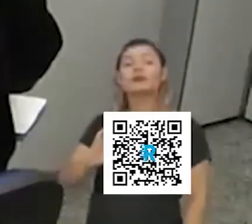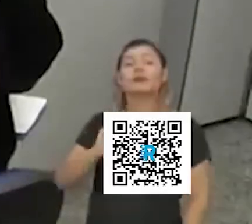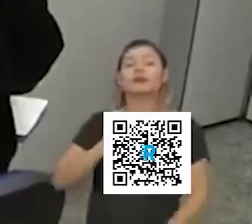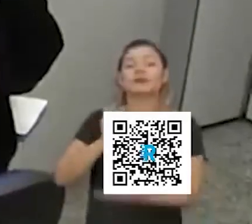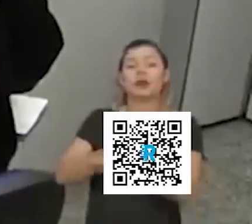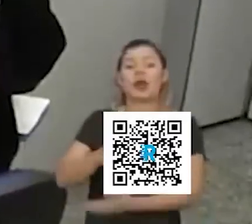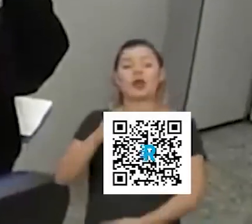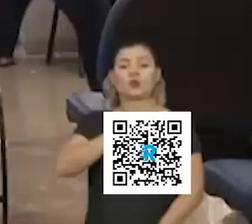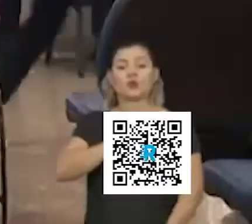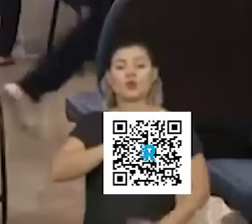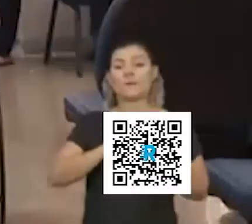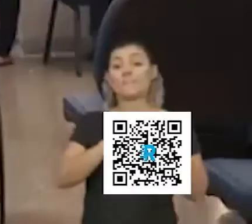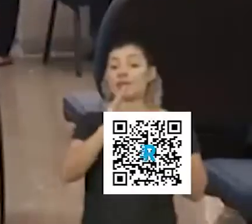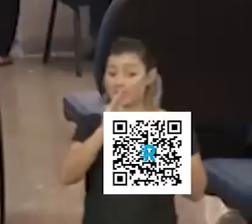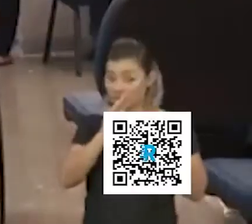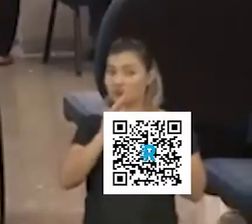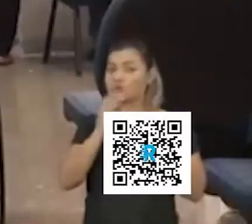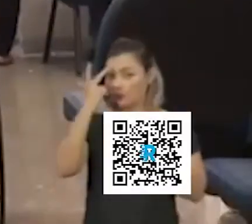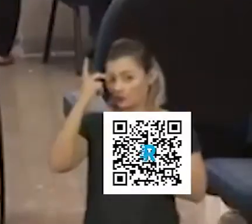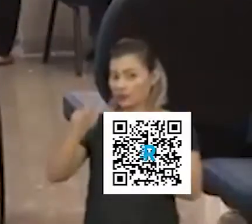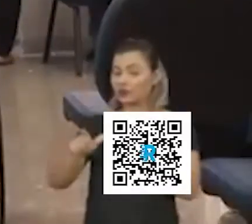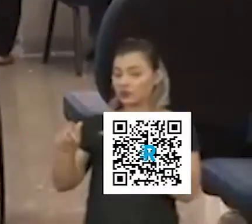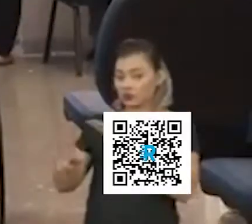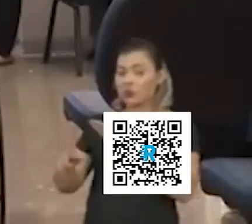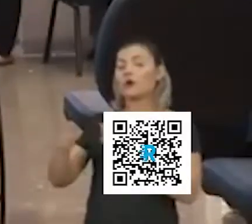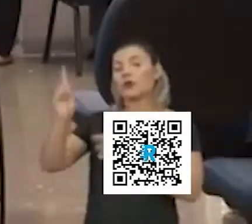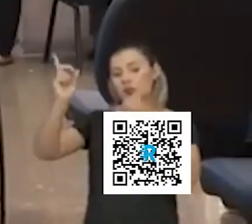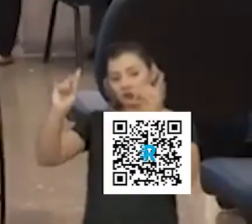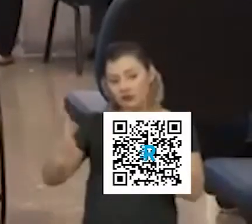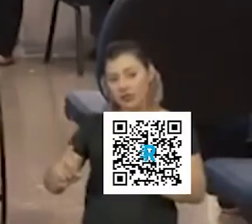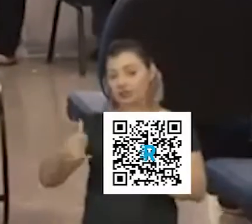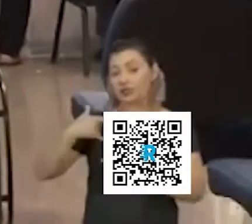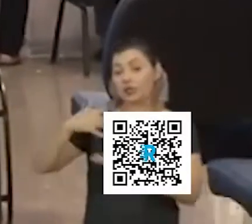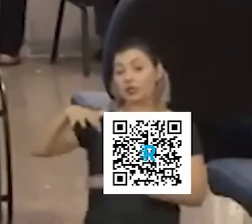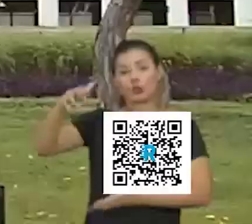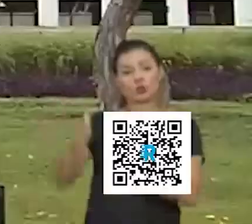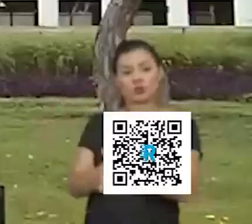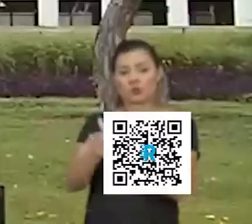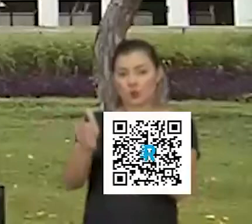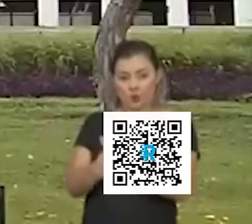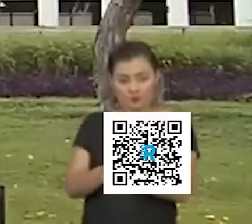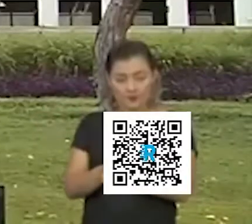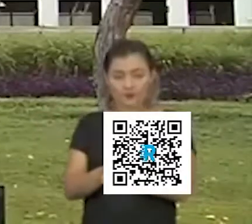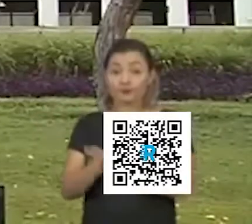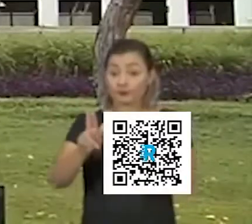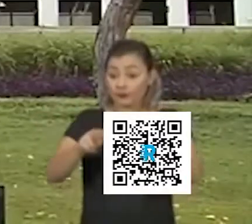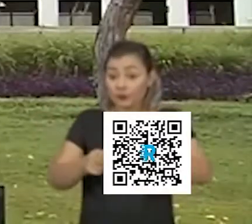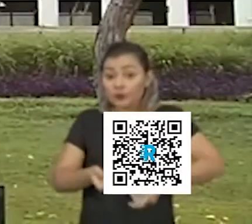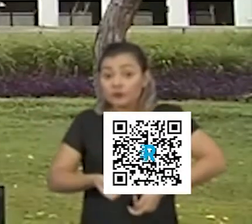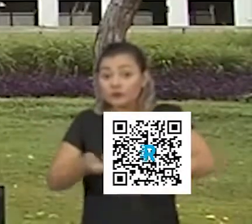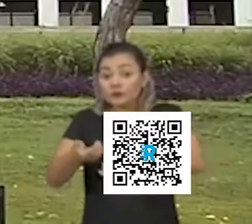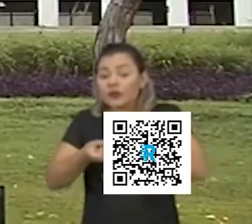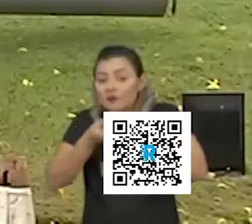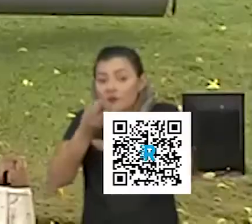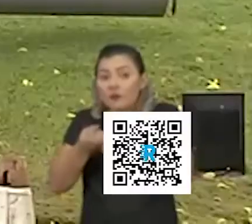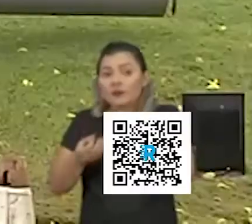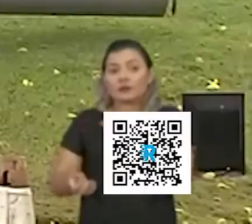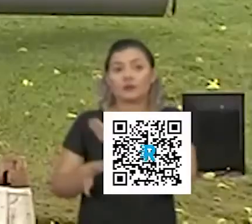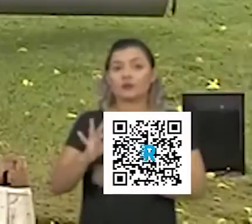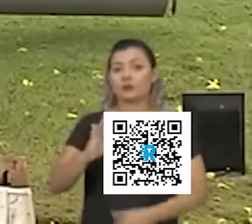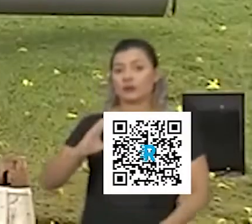um salário mínimo a pessoas com deficiência e idosos de baixa renda. Segundo dados do Tribunal de Contas da